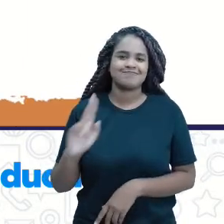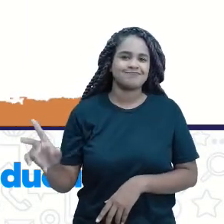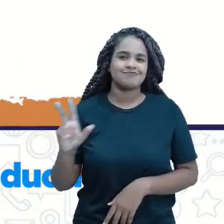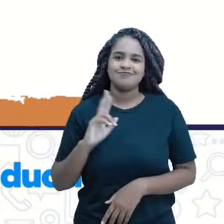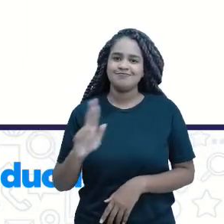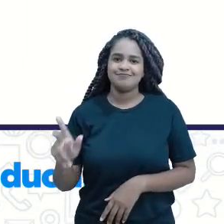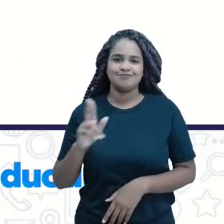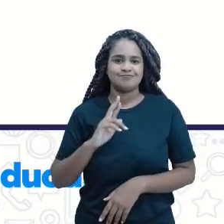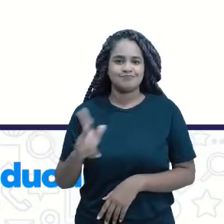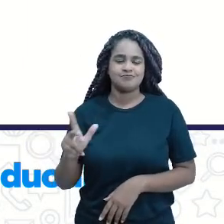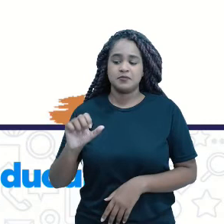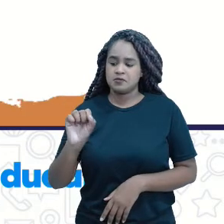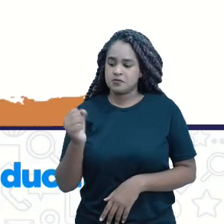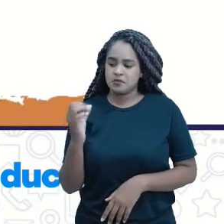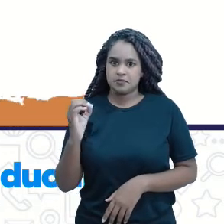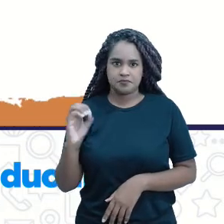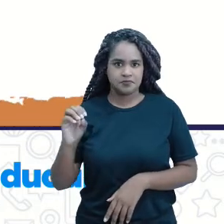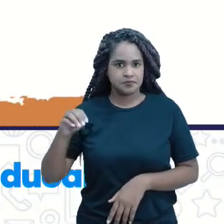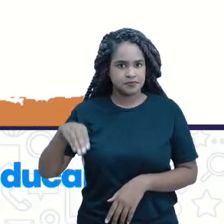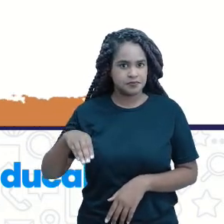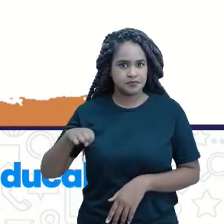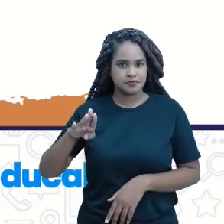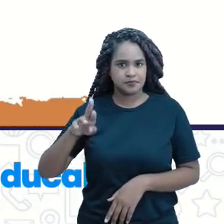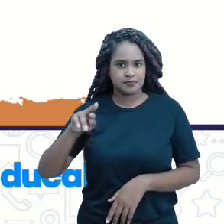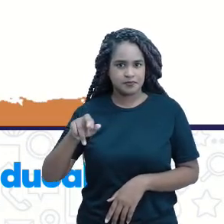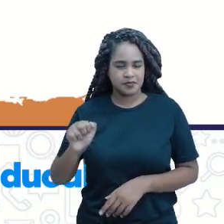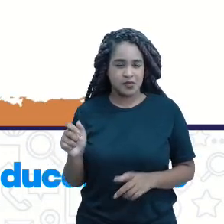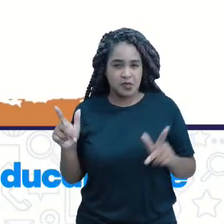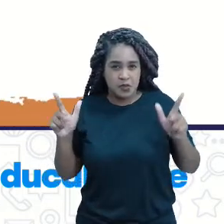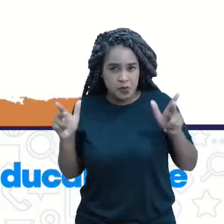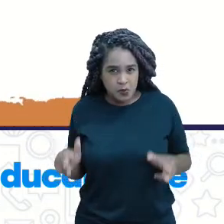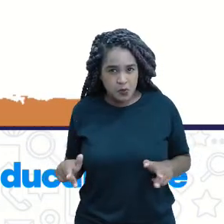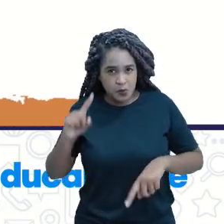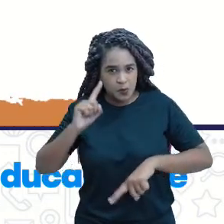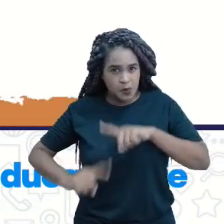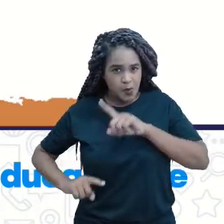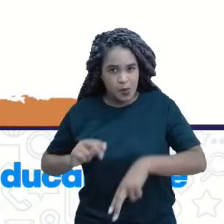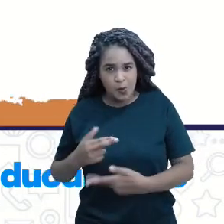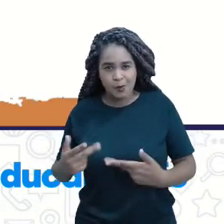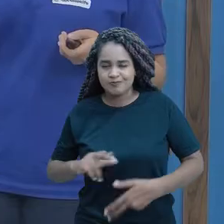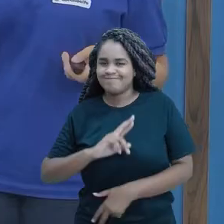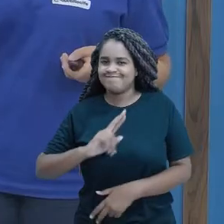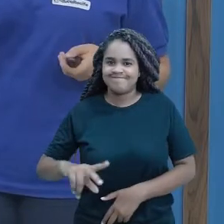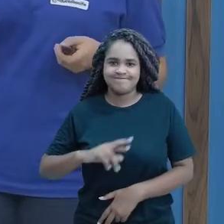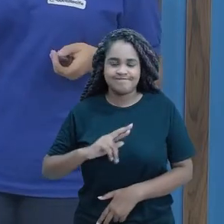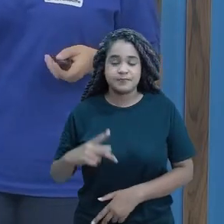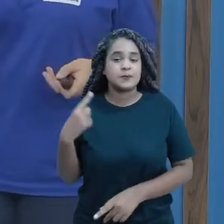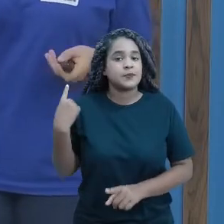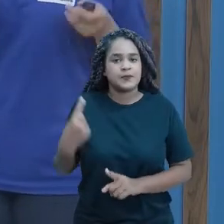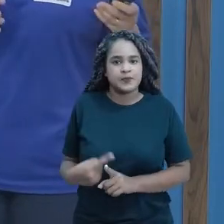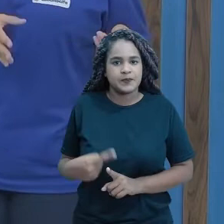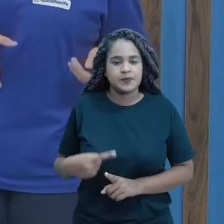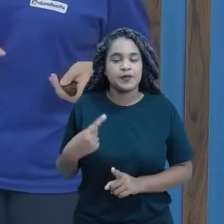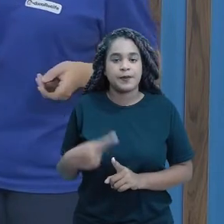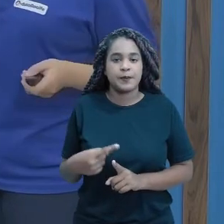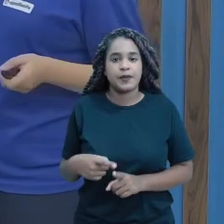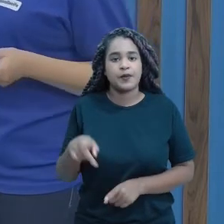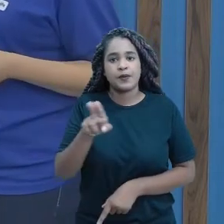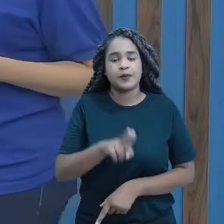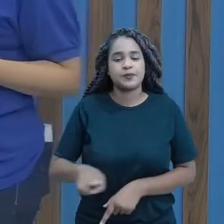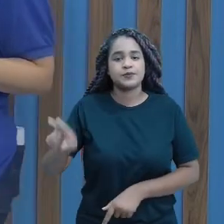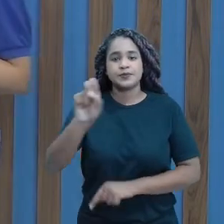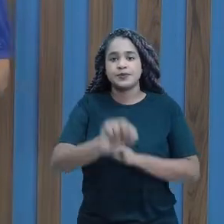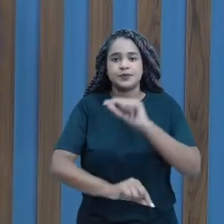O tamanho da sombra não vai ser igual ao tamanho do objeto. Isso porque a gente está utilizando essa ideia do ângulo de